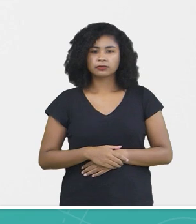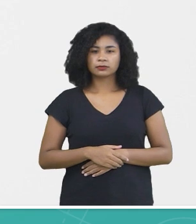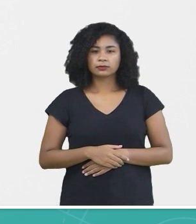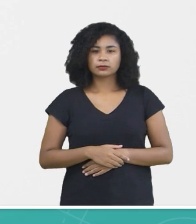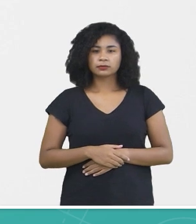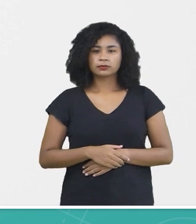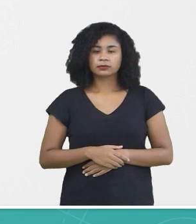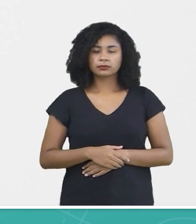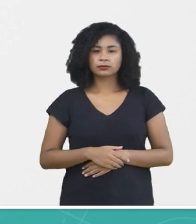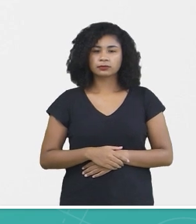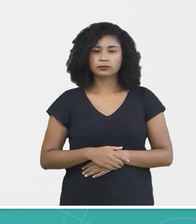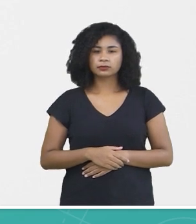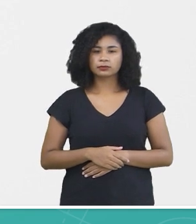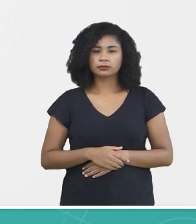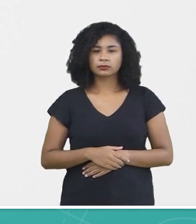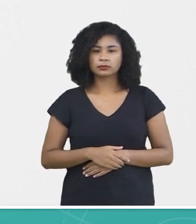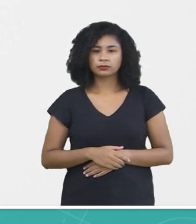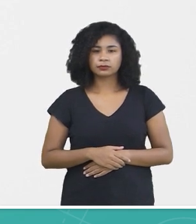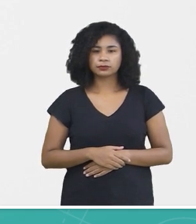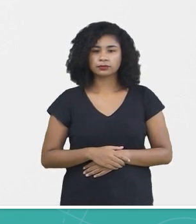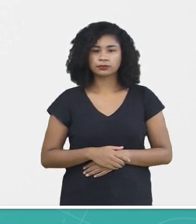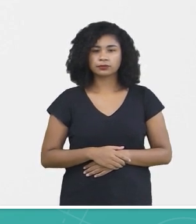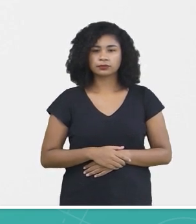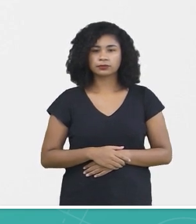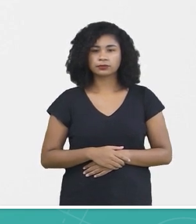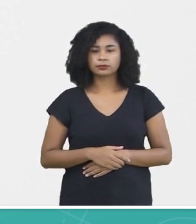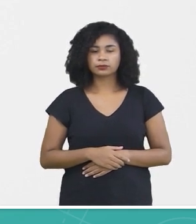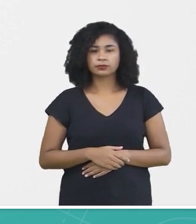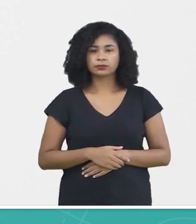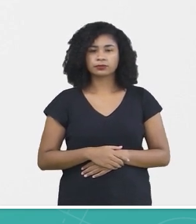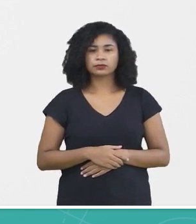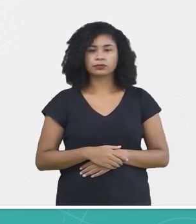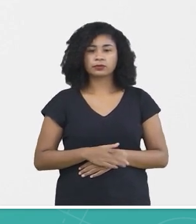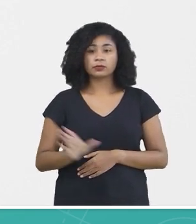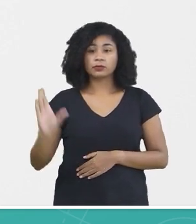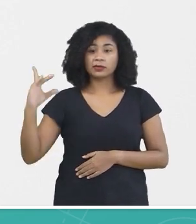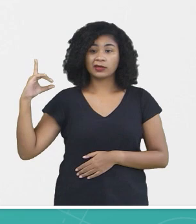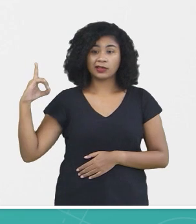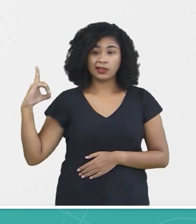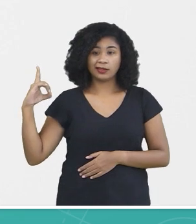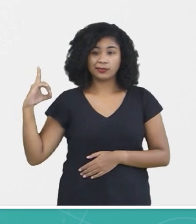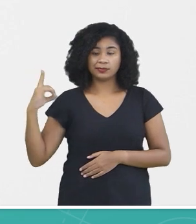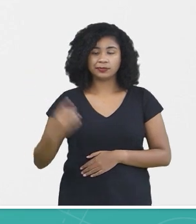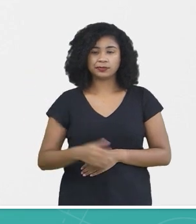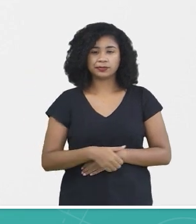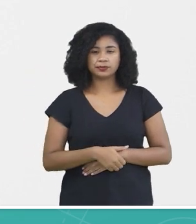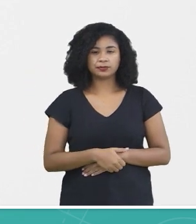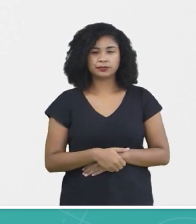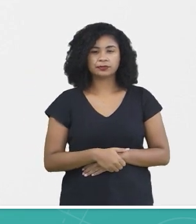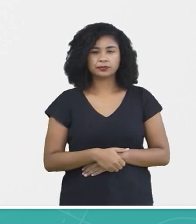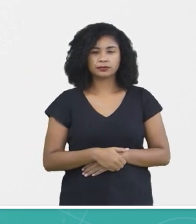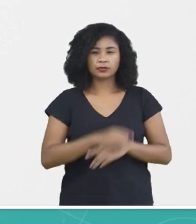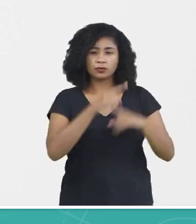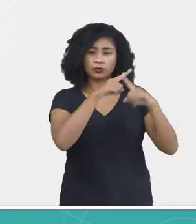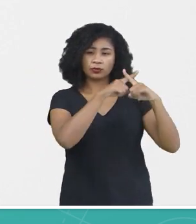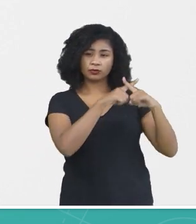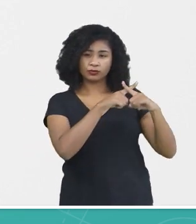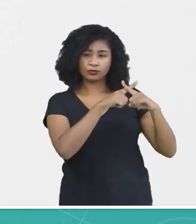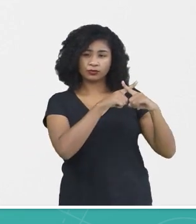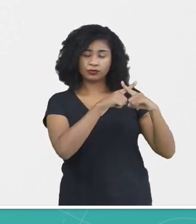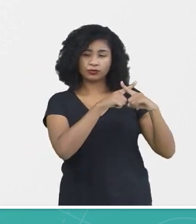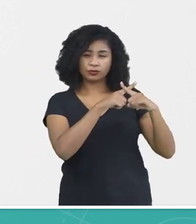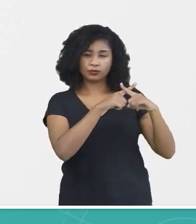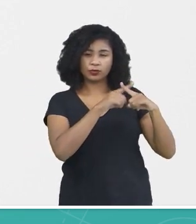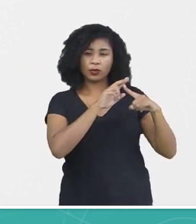né? Detalhes, todas estão aqui no mesmo plano. Uma reta D, e essas retas aí são